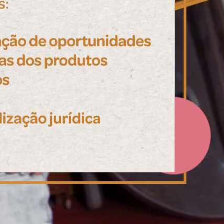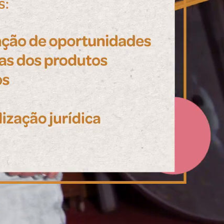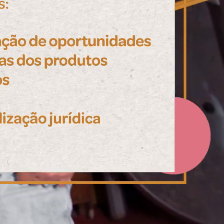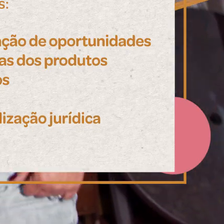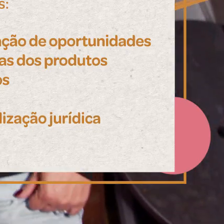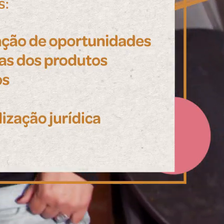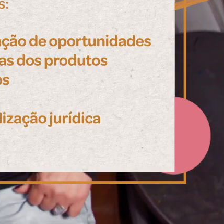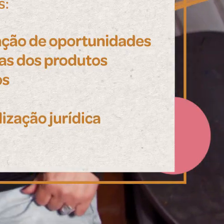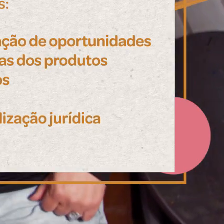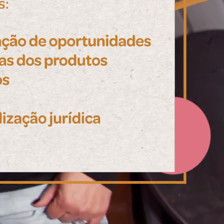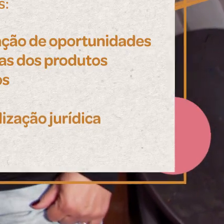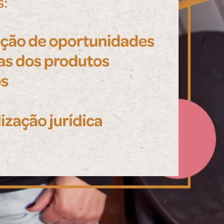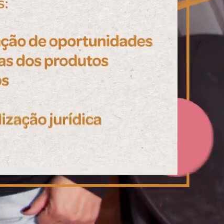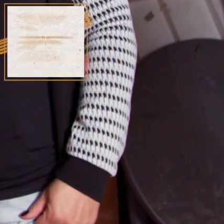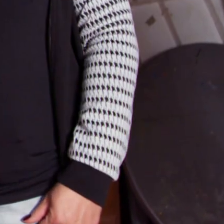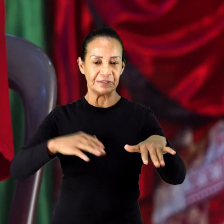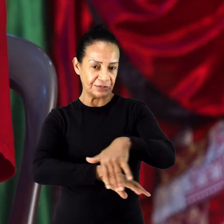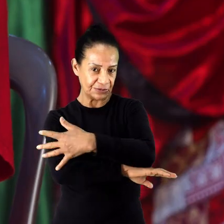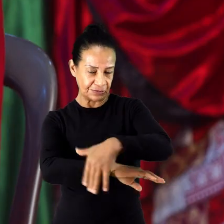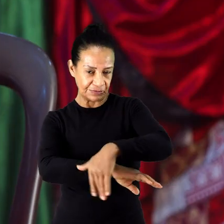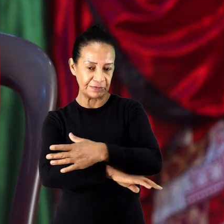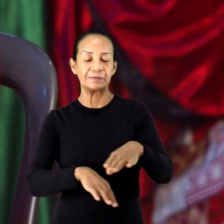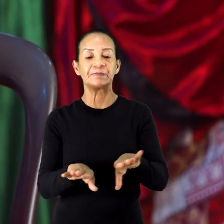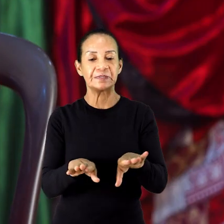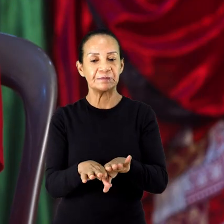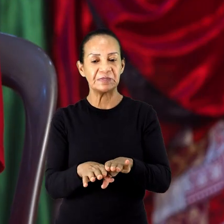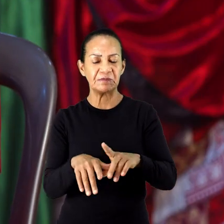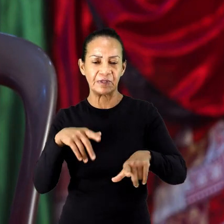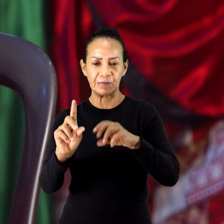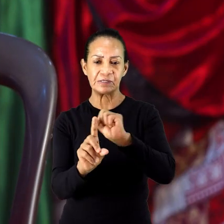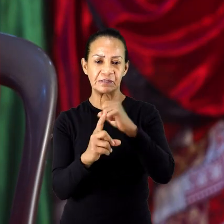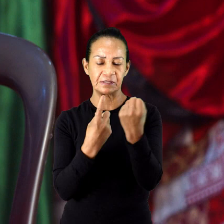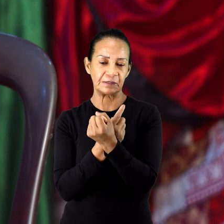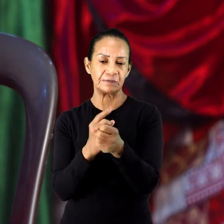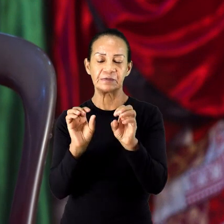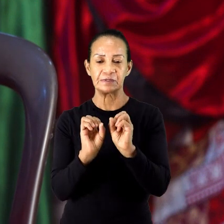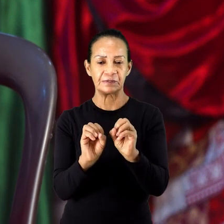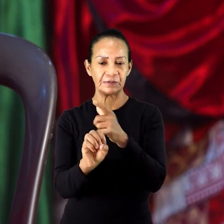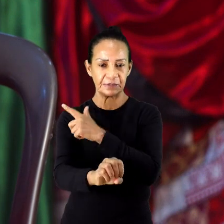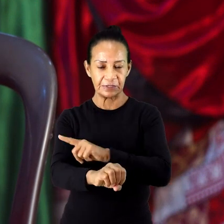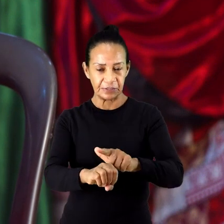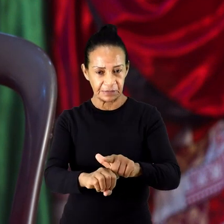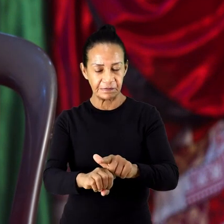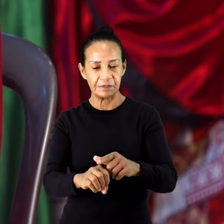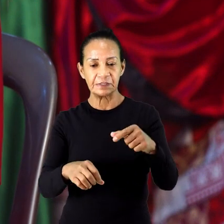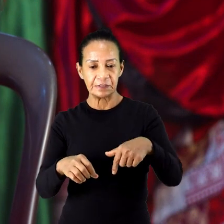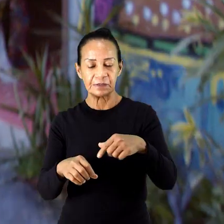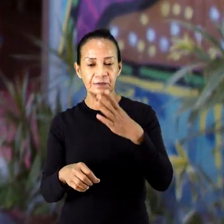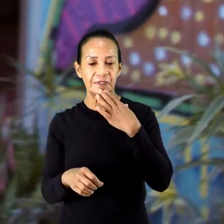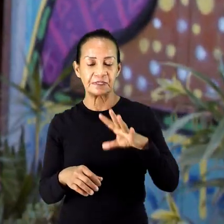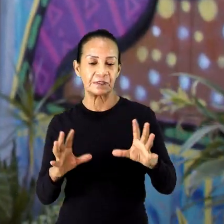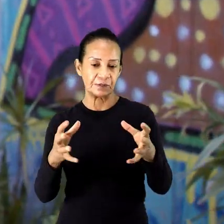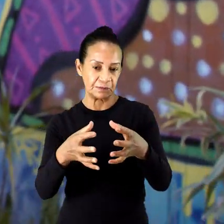frente do samba de bumbo, dos bonecos de rua, e também tem um trabalho social e educativo, assim, com as crianças da nossa